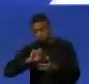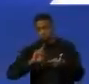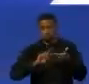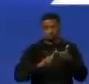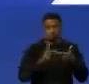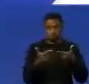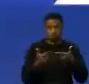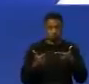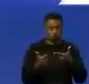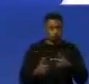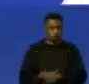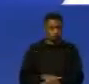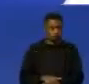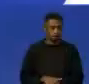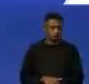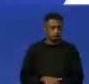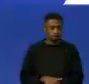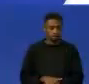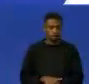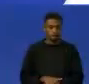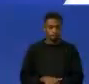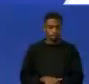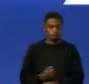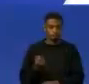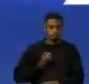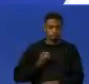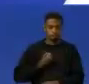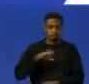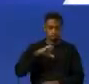nossa próxima questão, questão de número